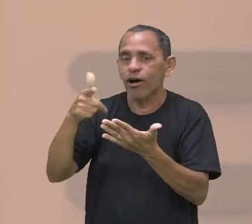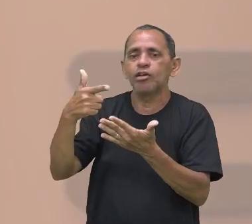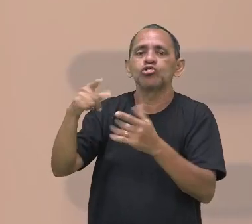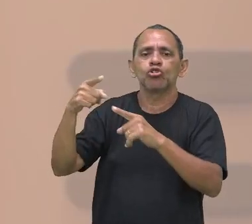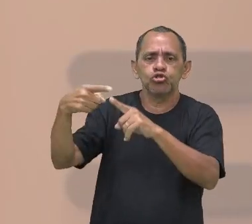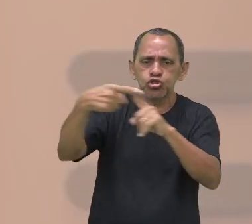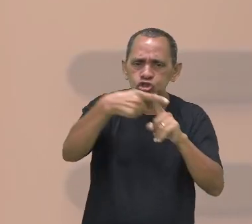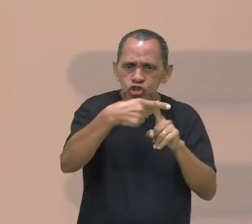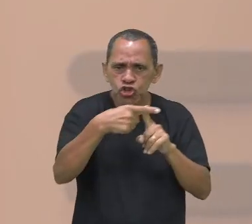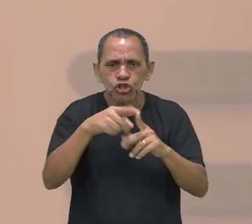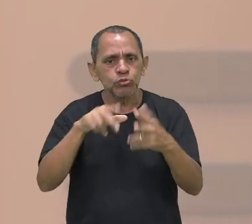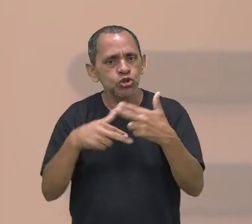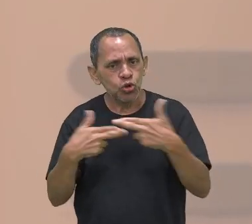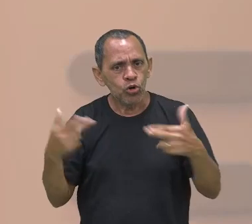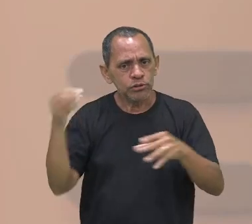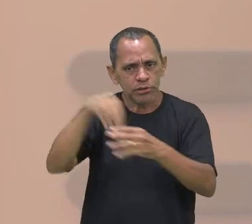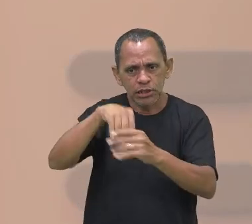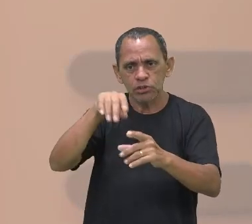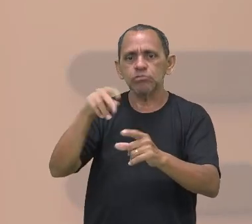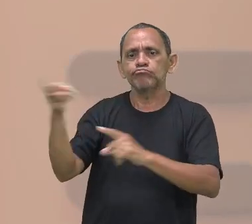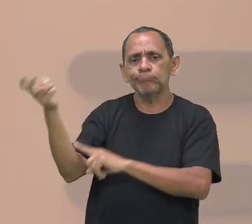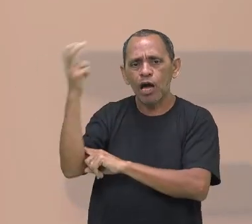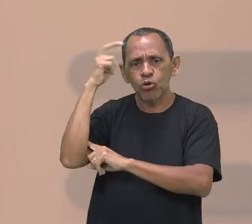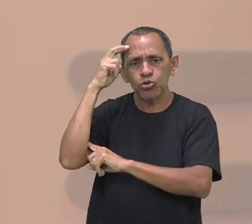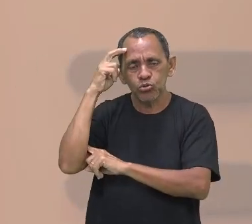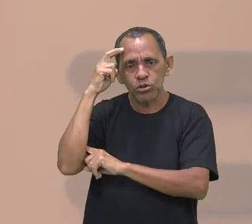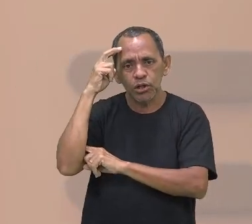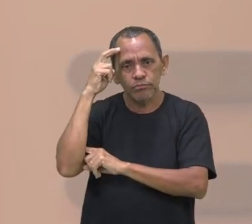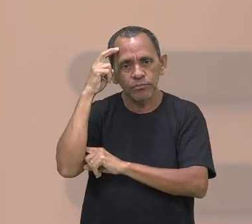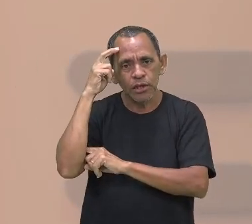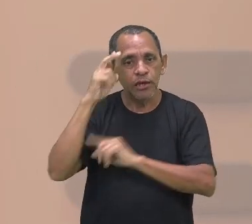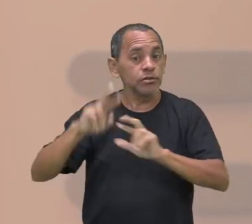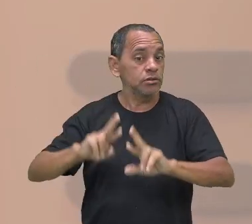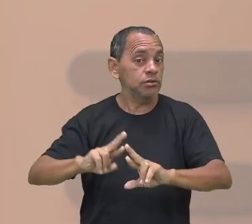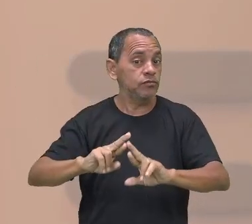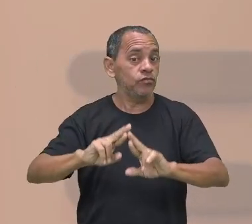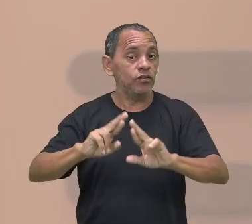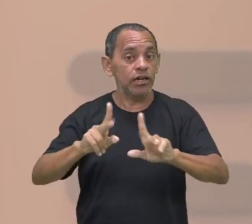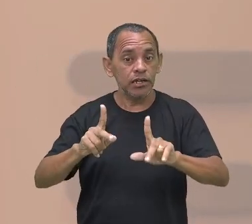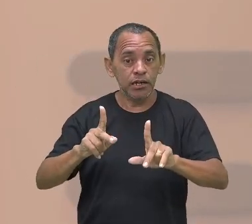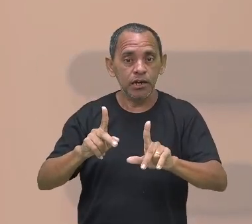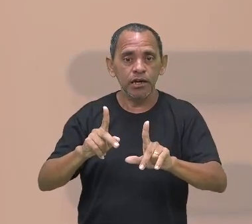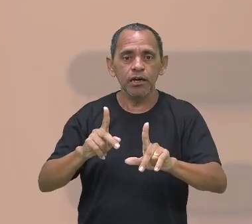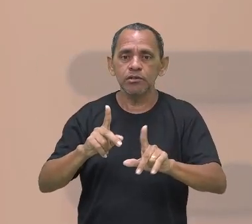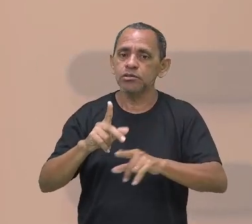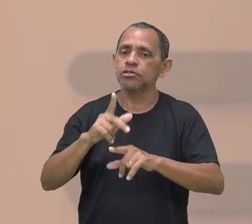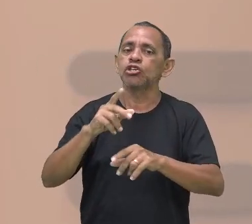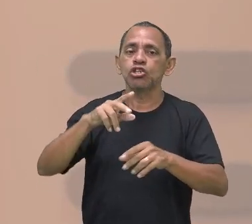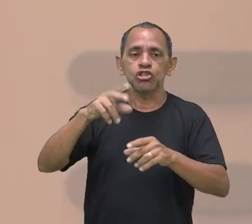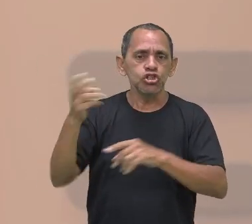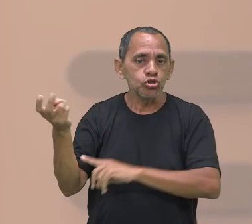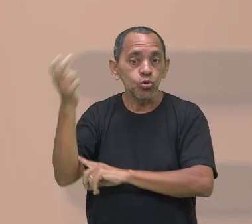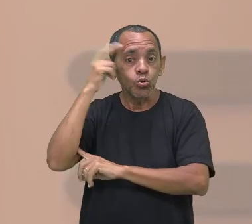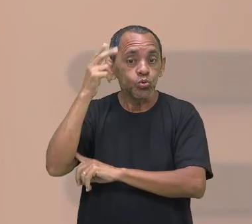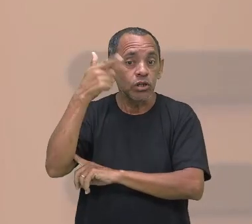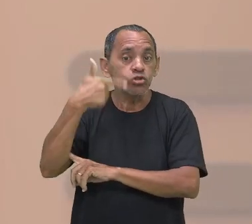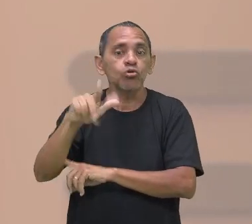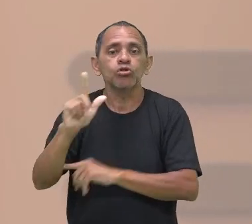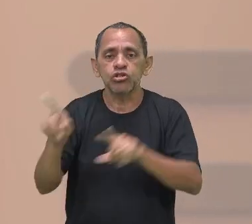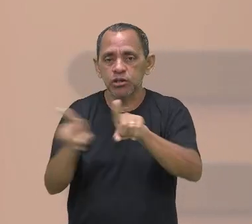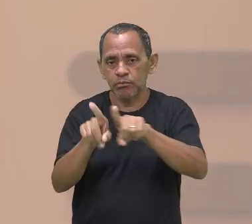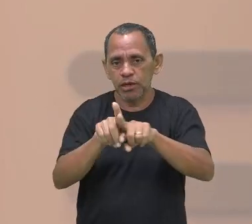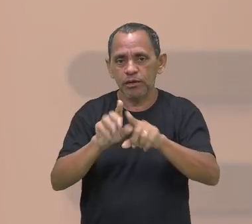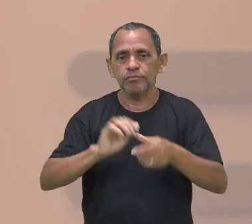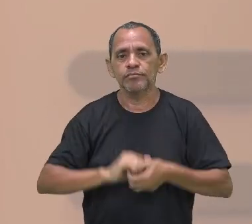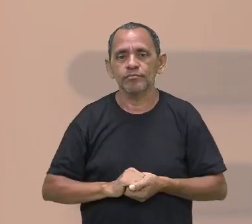coisas dentro de uma cultura são diferentes de outra cultura. Nós falamos agora